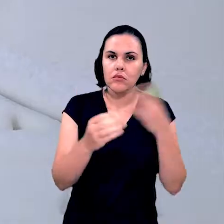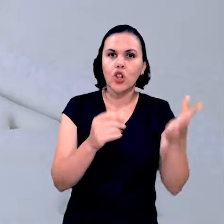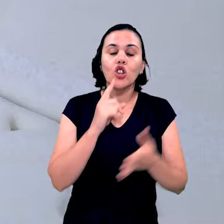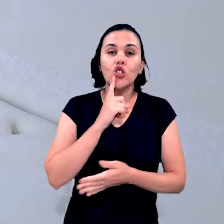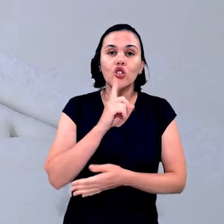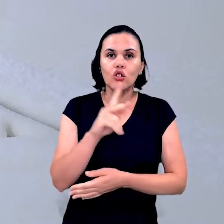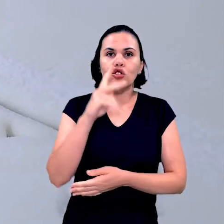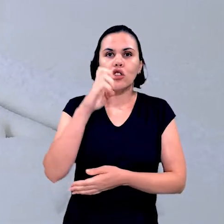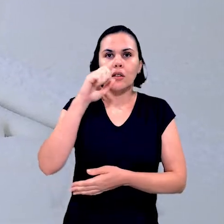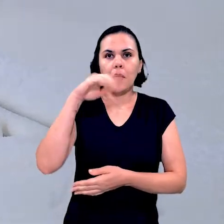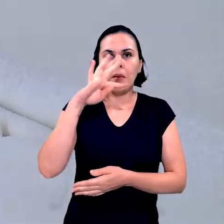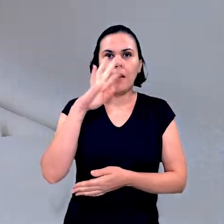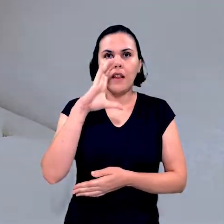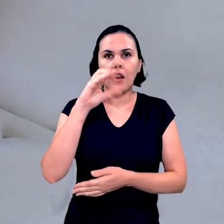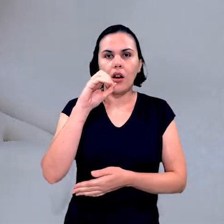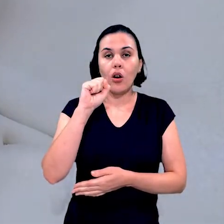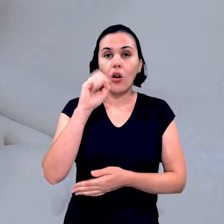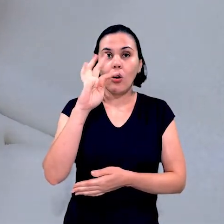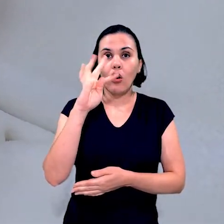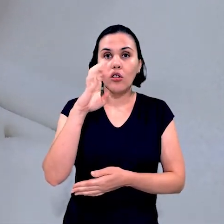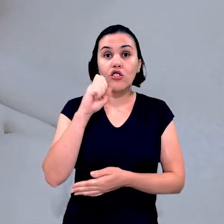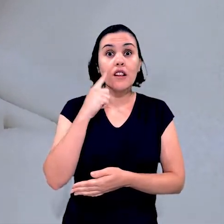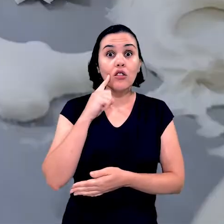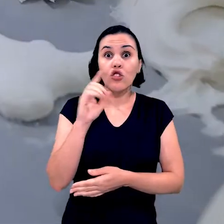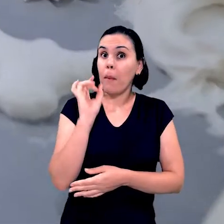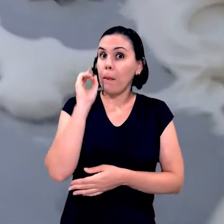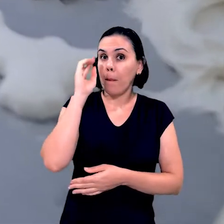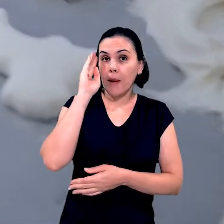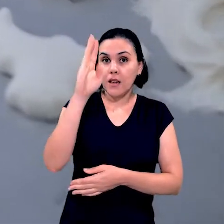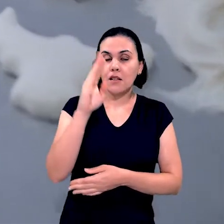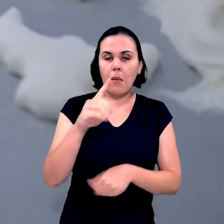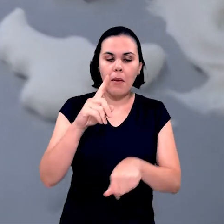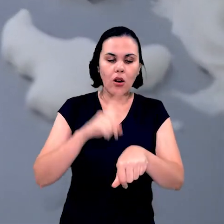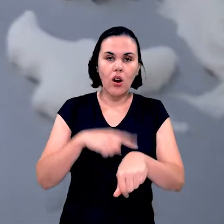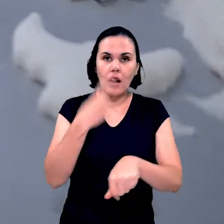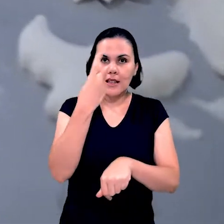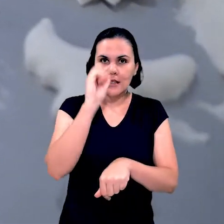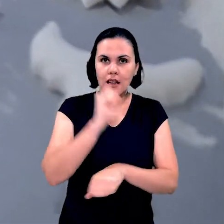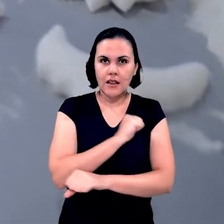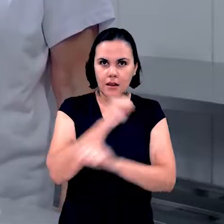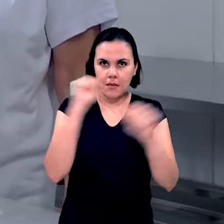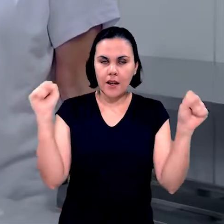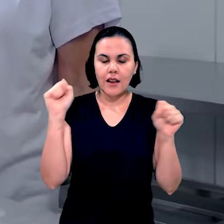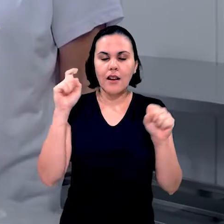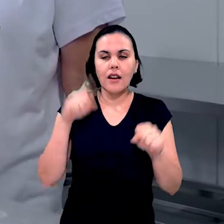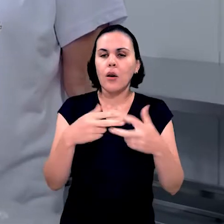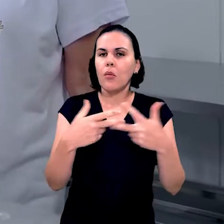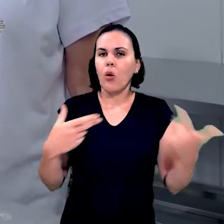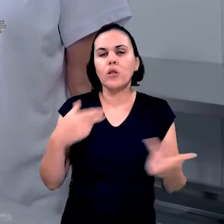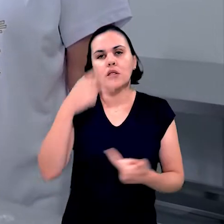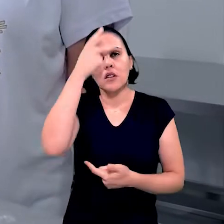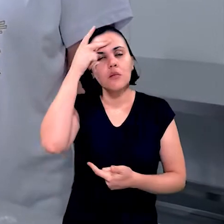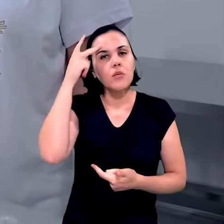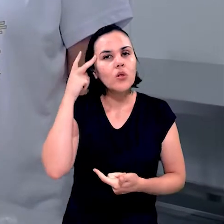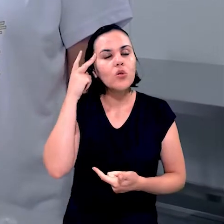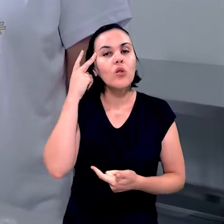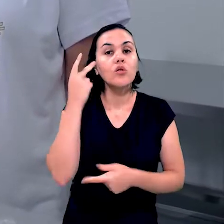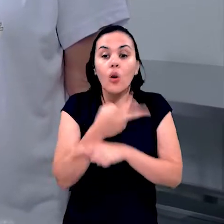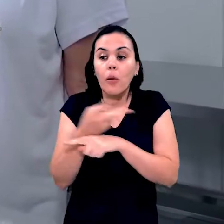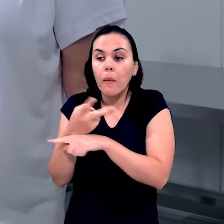distribuído no dia de Pentecostes, que é o principal dia da festa, né, na missa das 10 da manhã. É algo também que as